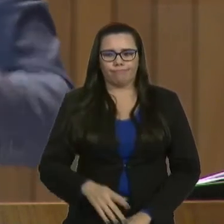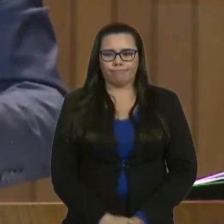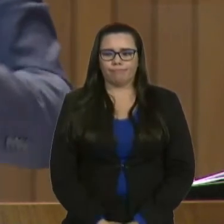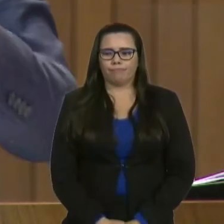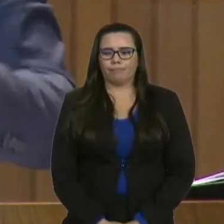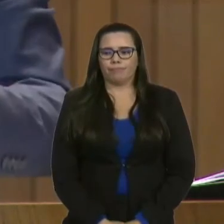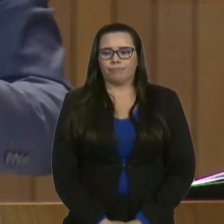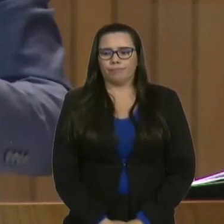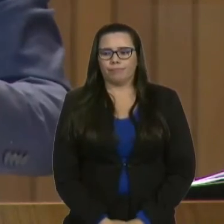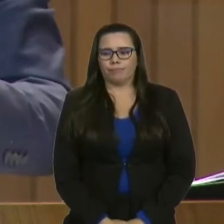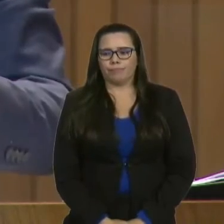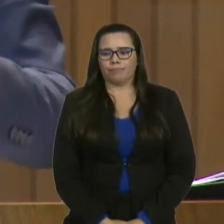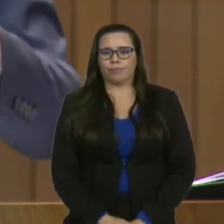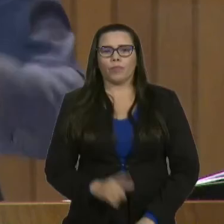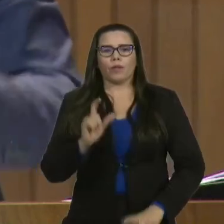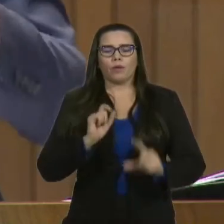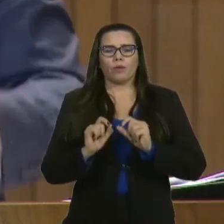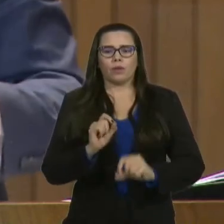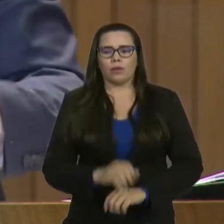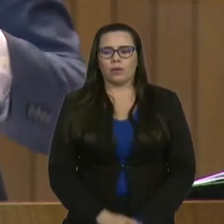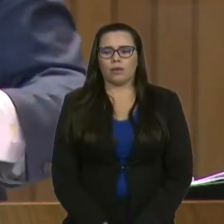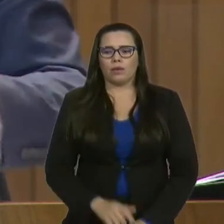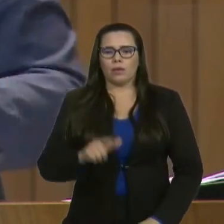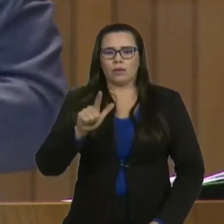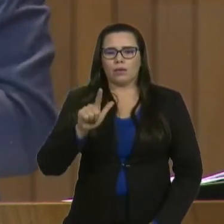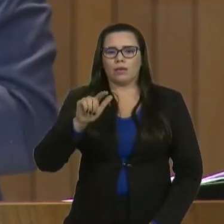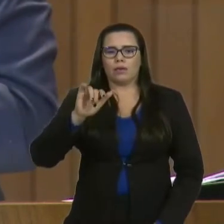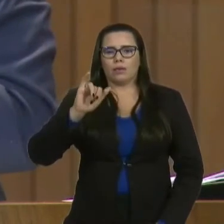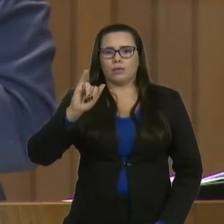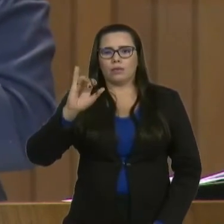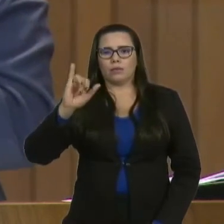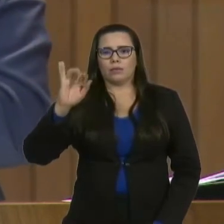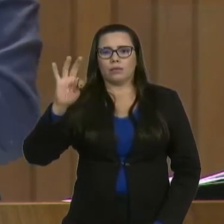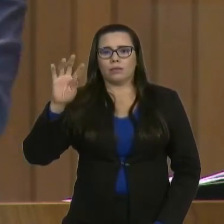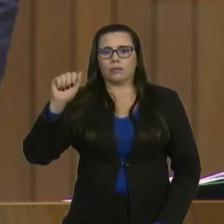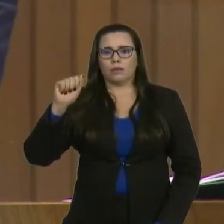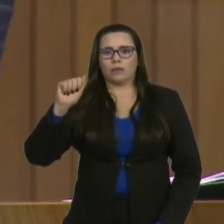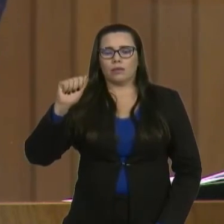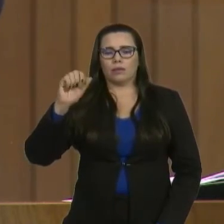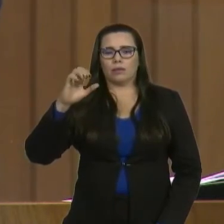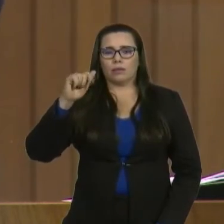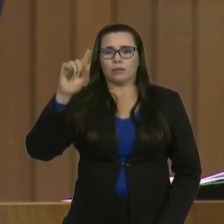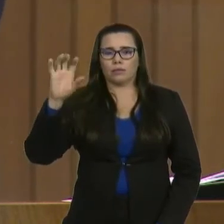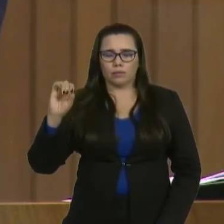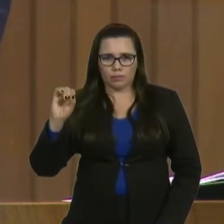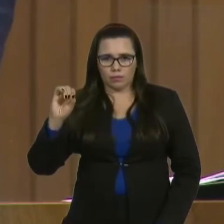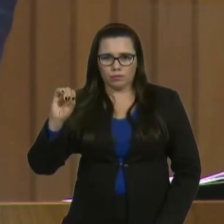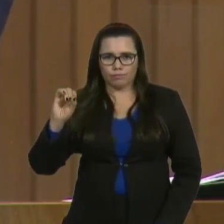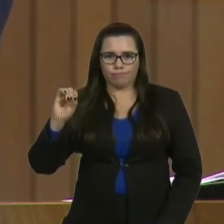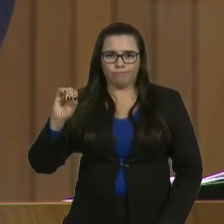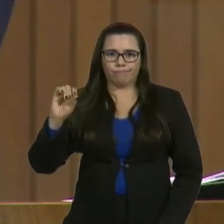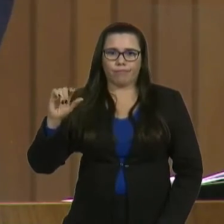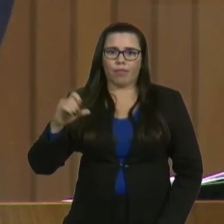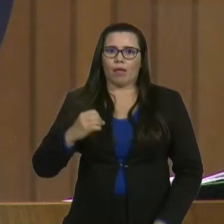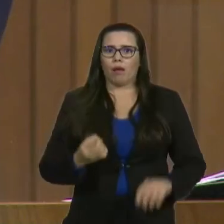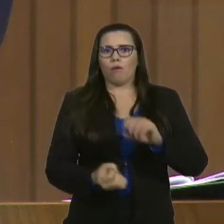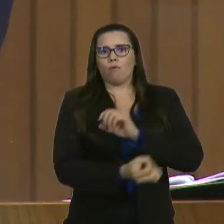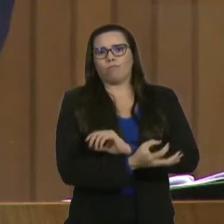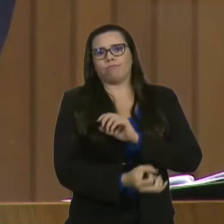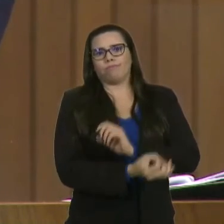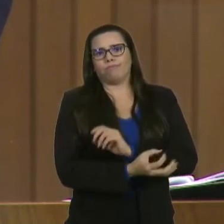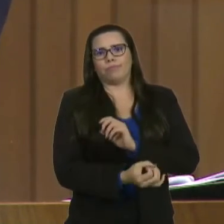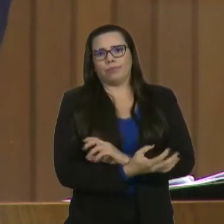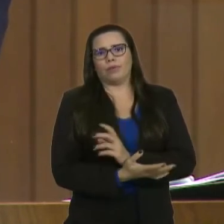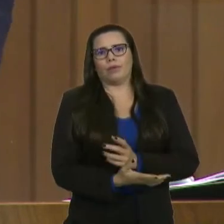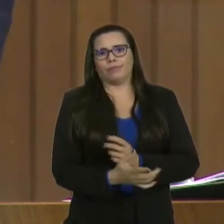a sua fralda licitação do série volta do Estado do Maranhão e nós tamos entrando nessa luta solicitando a